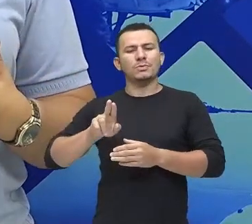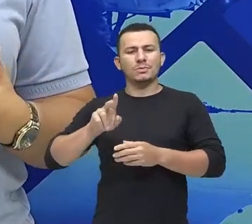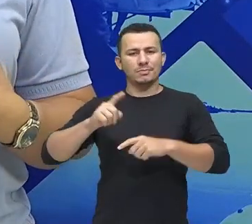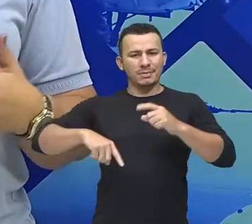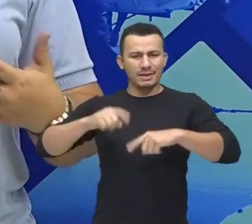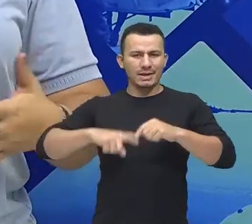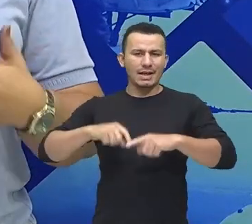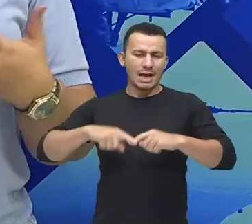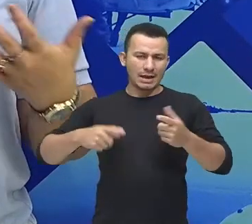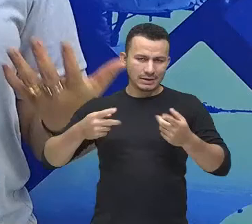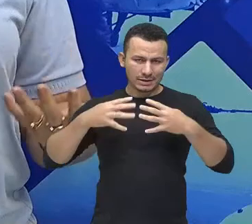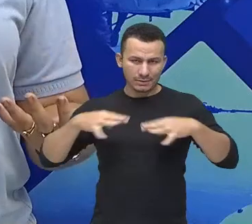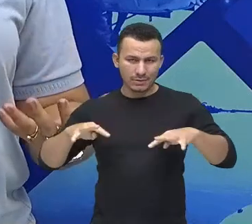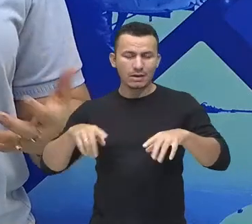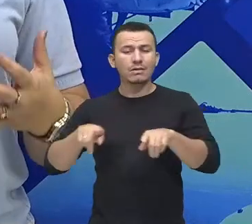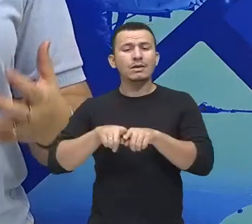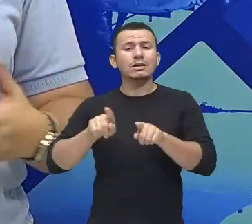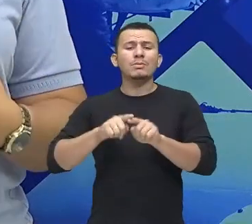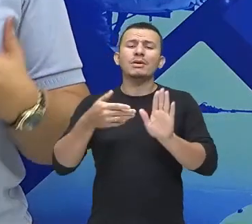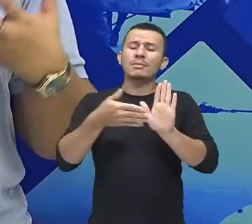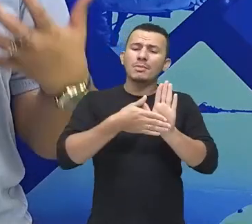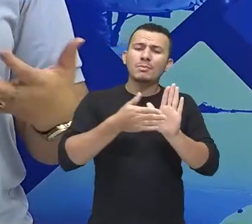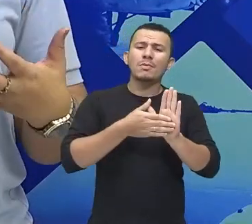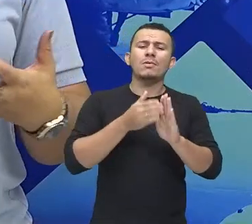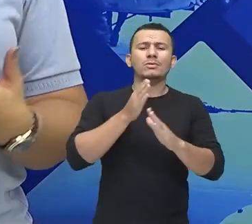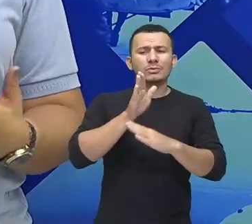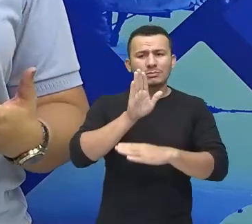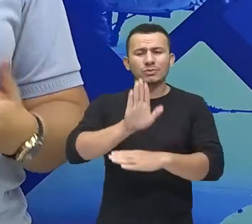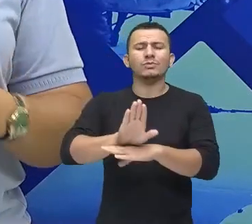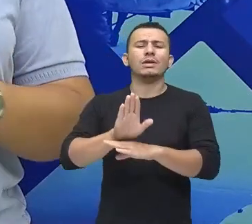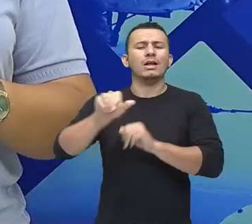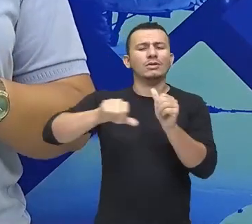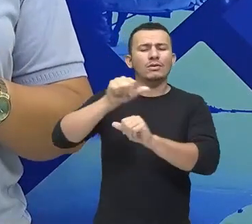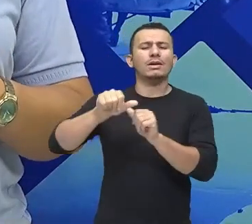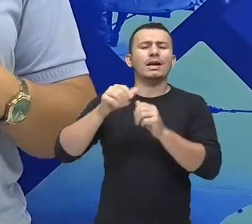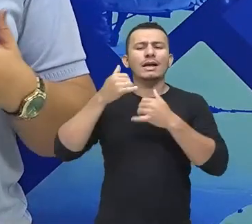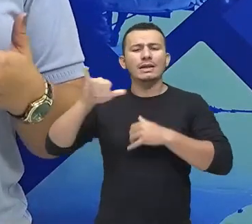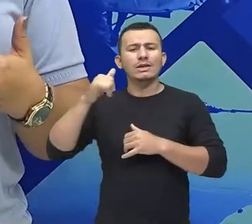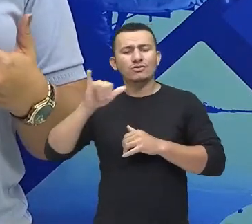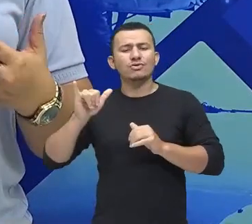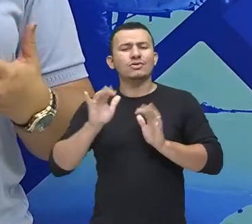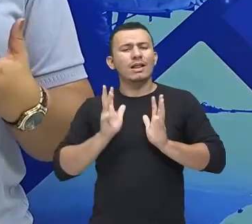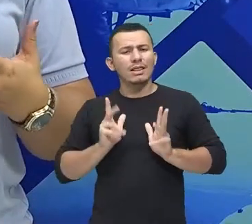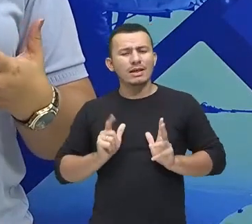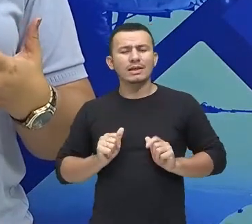e também que tenham soluções, né? Trocar por energias limpas, por